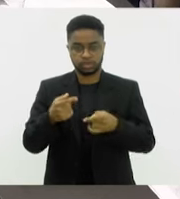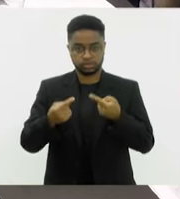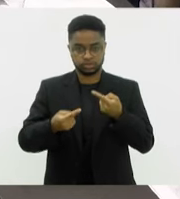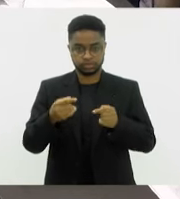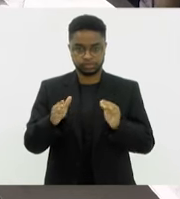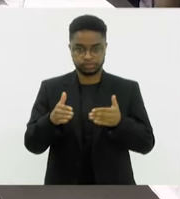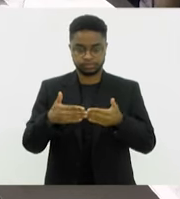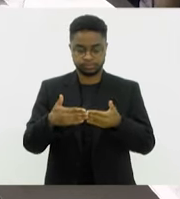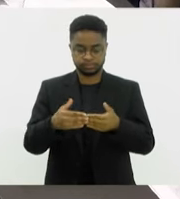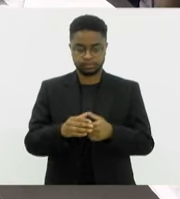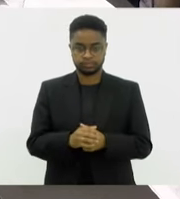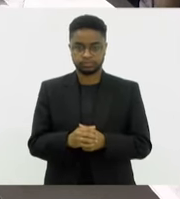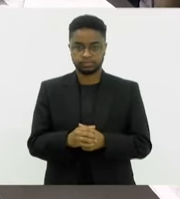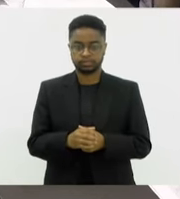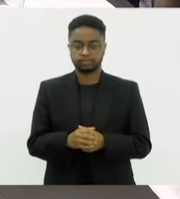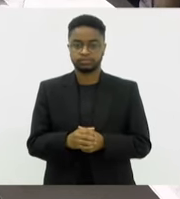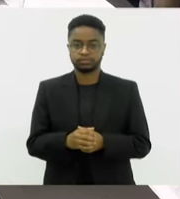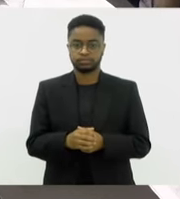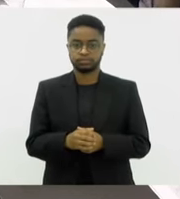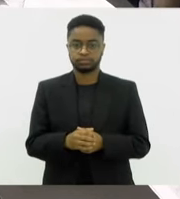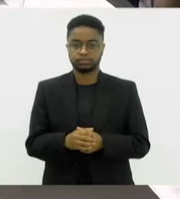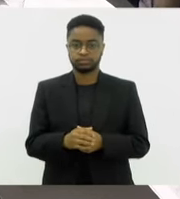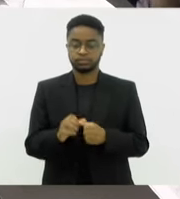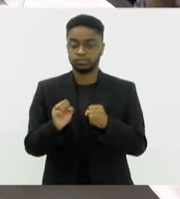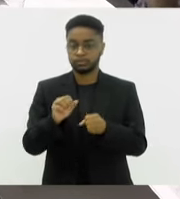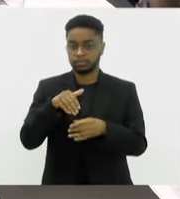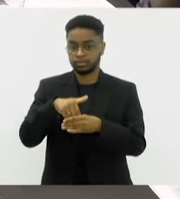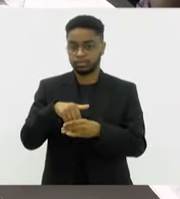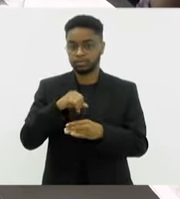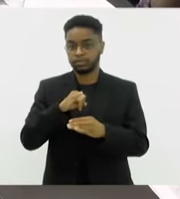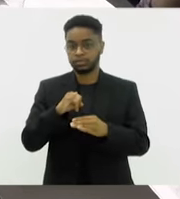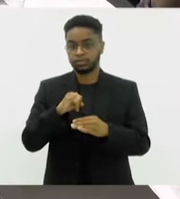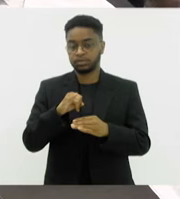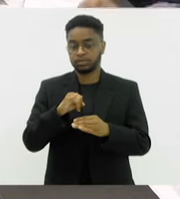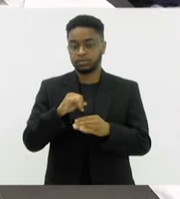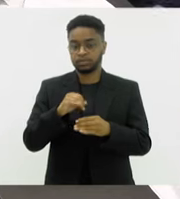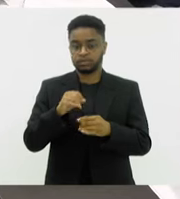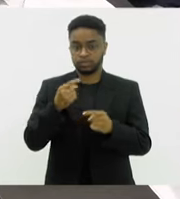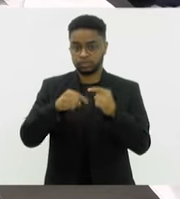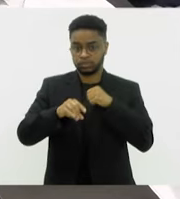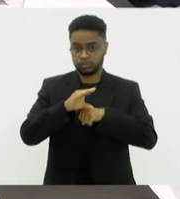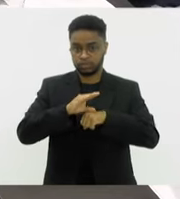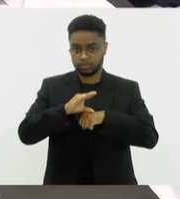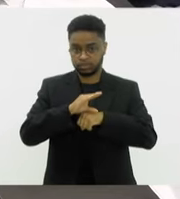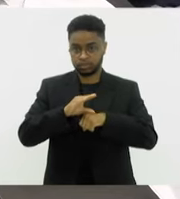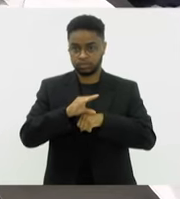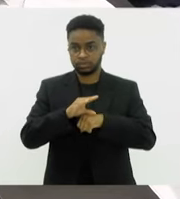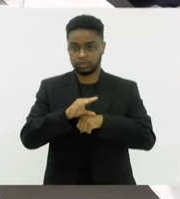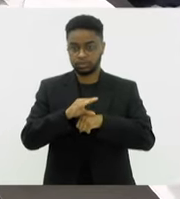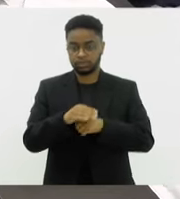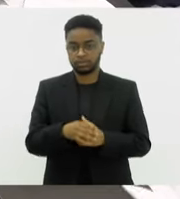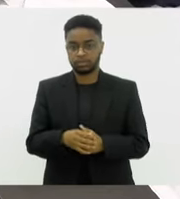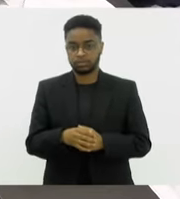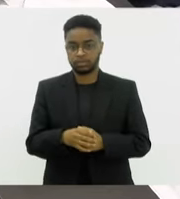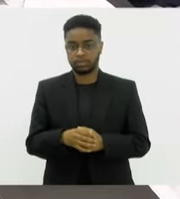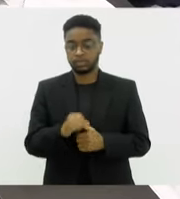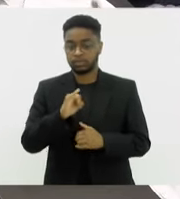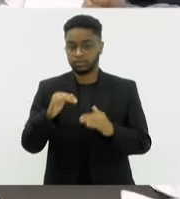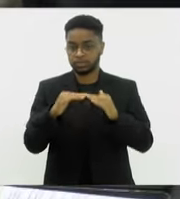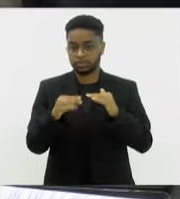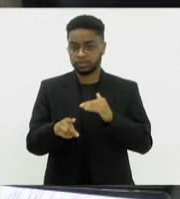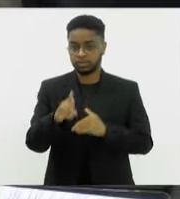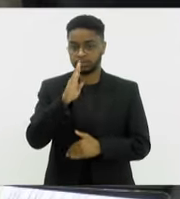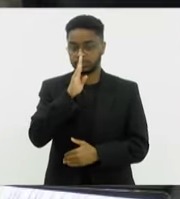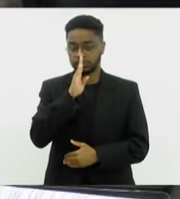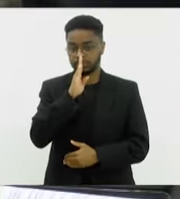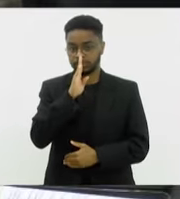discutir, encerrada a discussão, em votação, voto pela inconstitucionalidade. Chamo a atenção aos colegas. Senhores que aprovam,